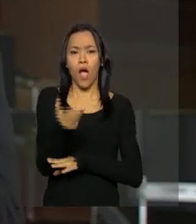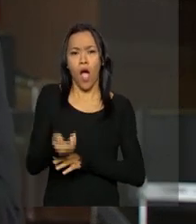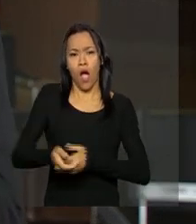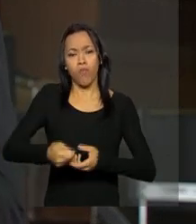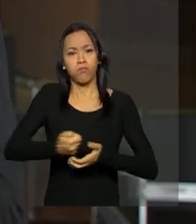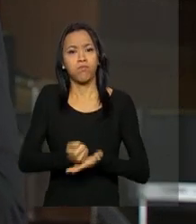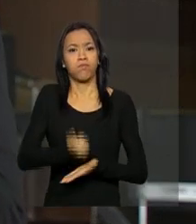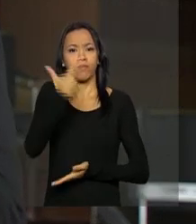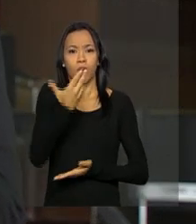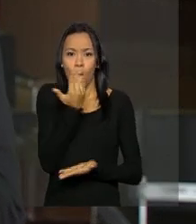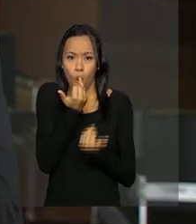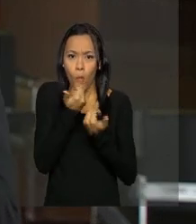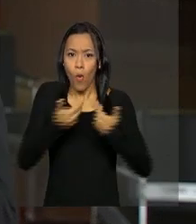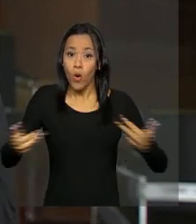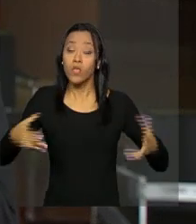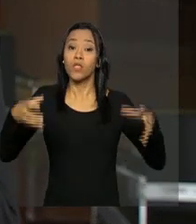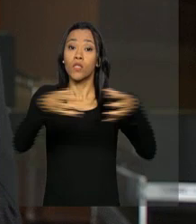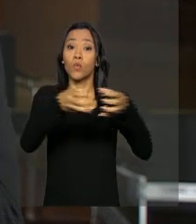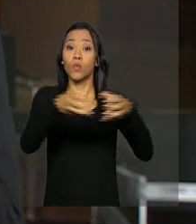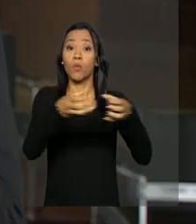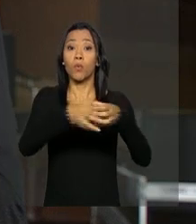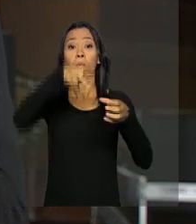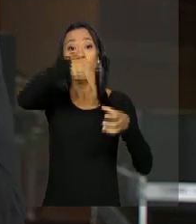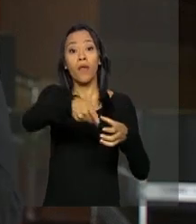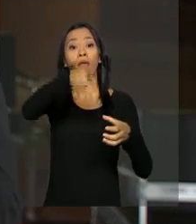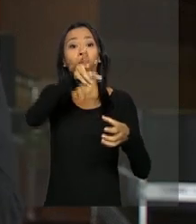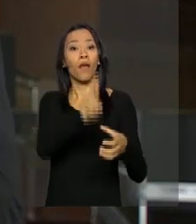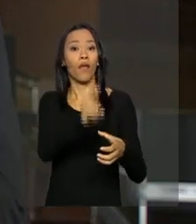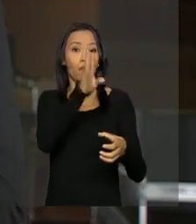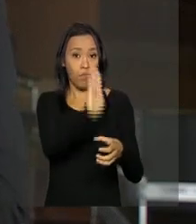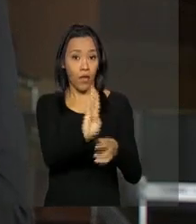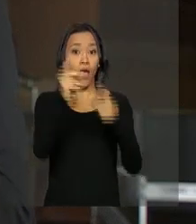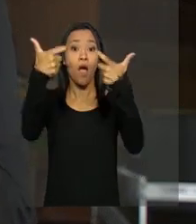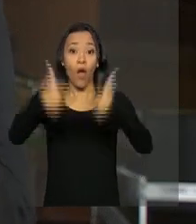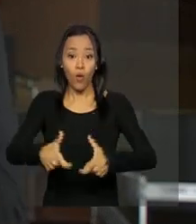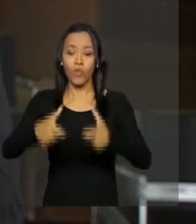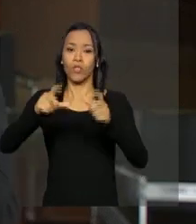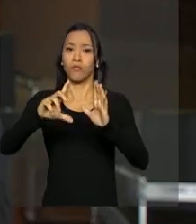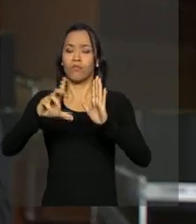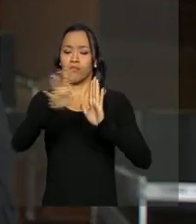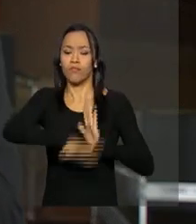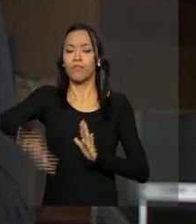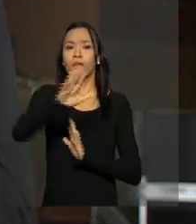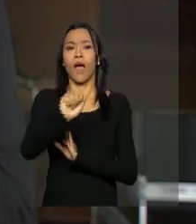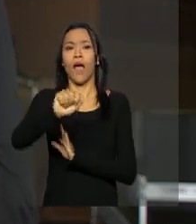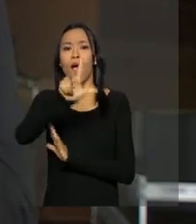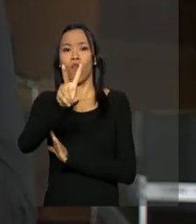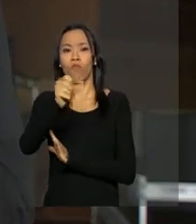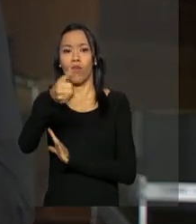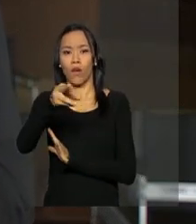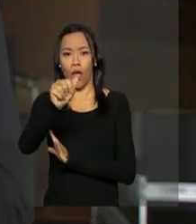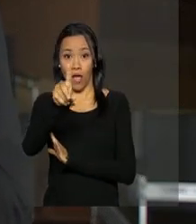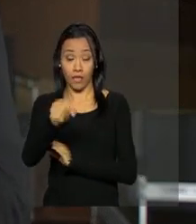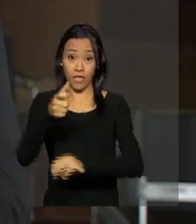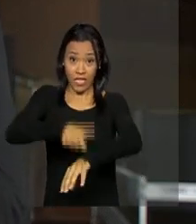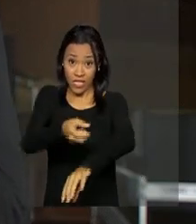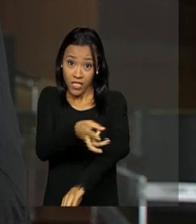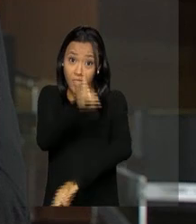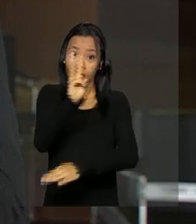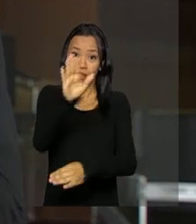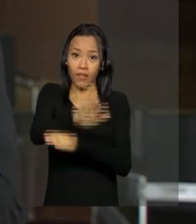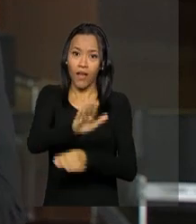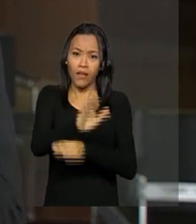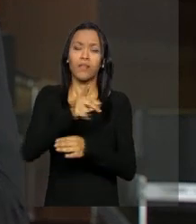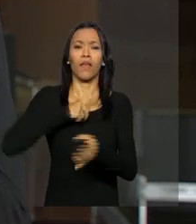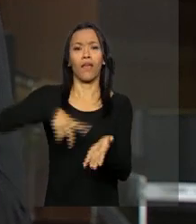lideranças do prb o Partido Republicano brasileiro no Palácio da Alvorada e às 3 horas da tarde Dilma Roussef participa